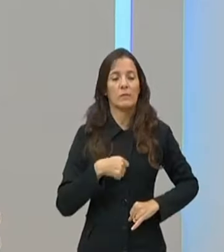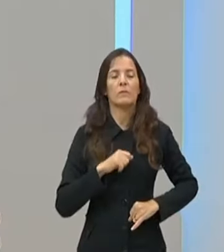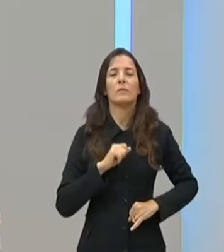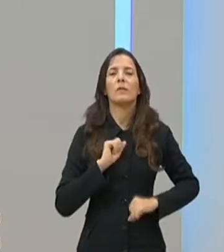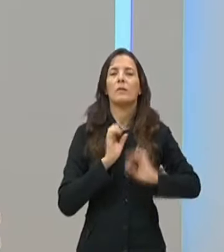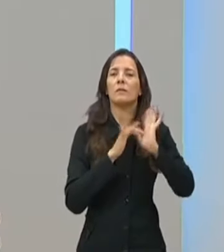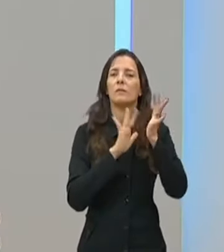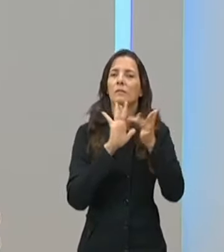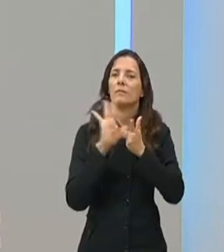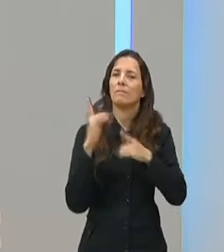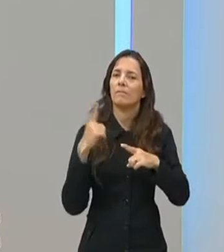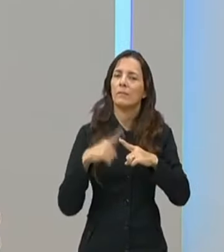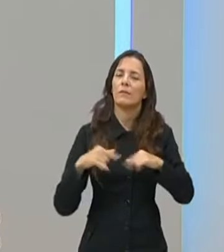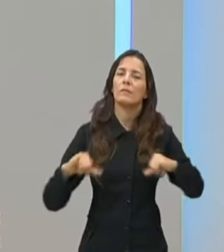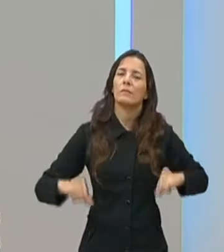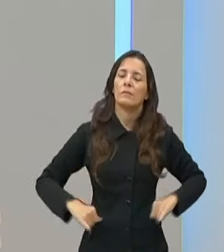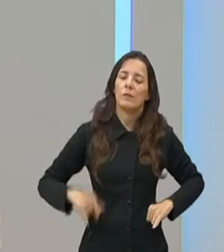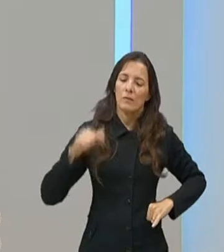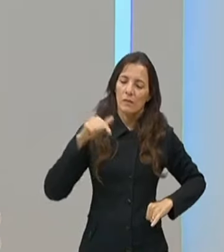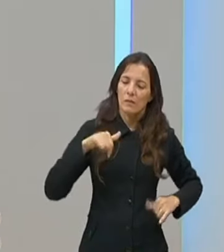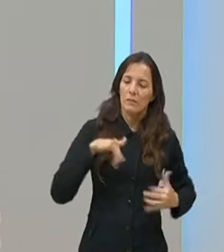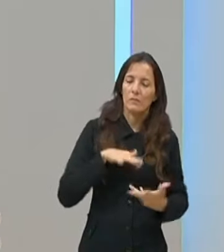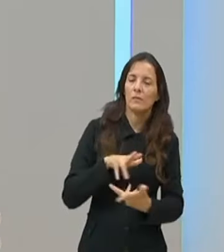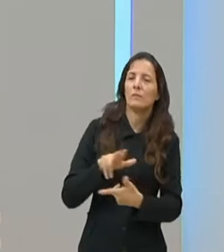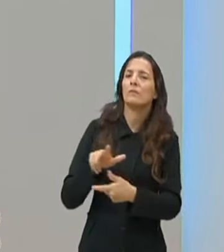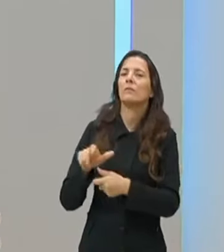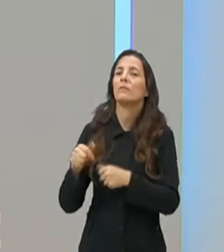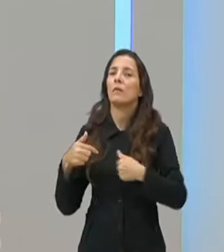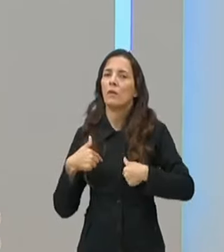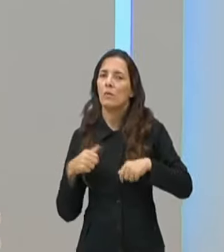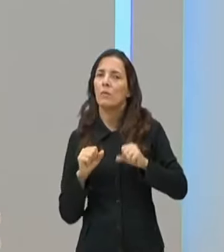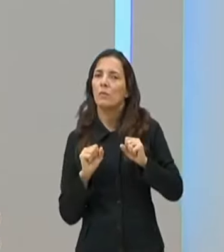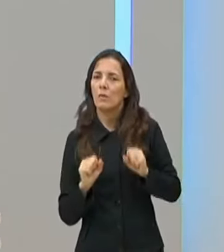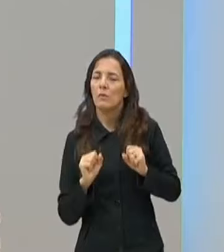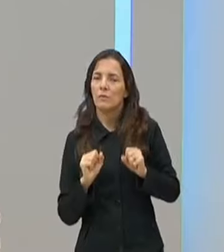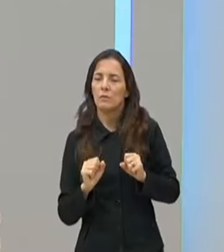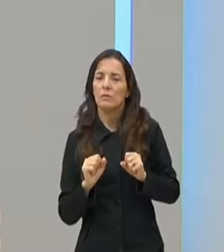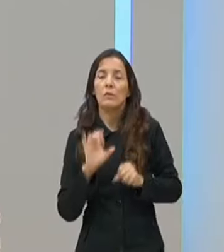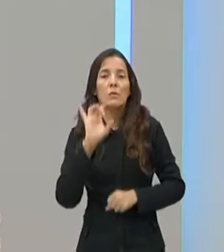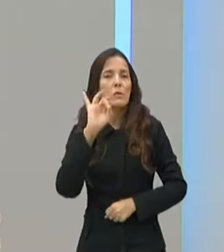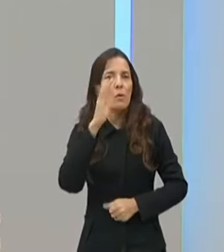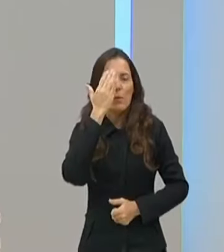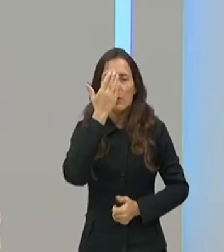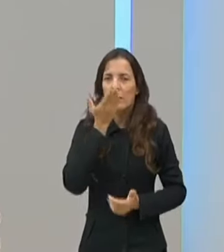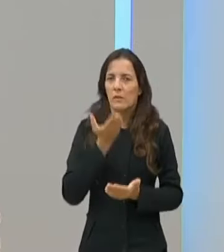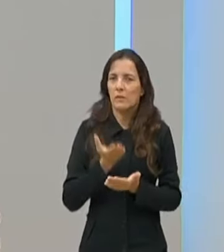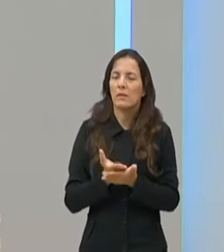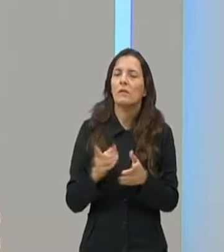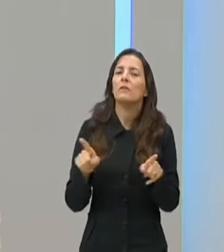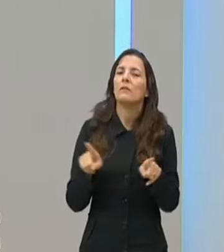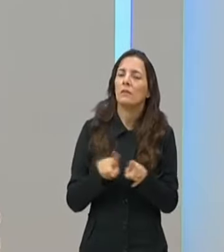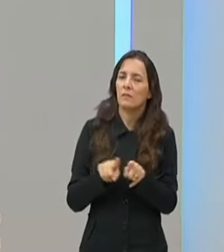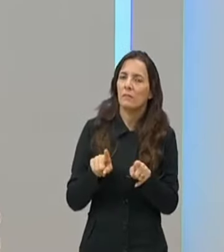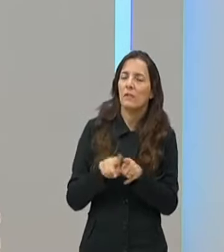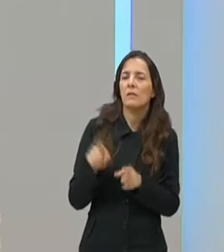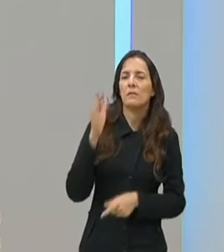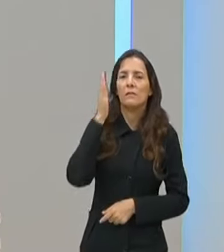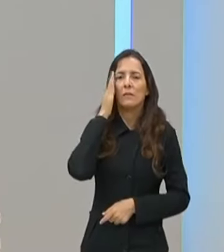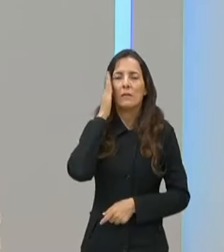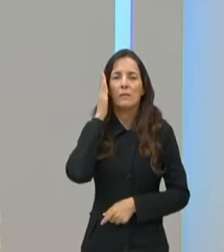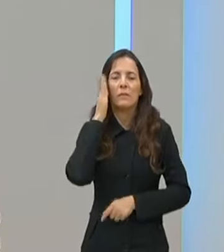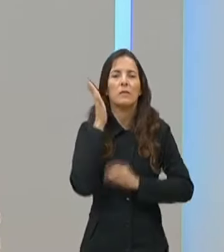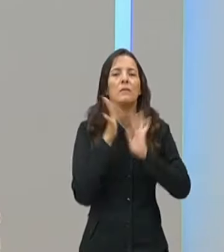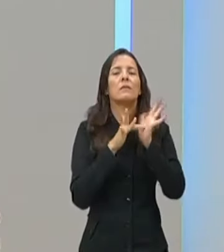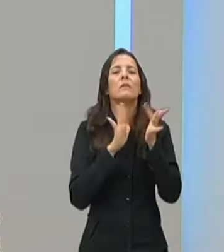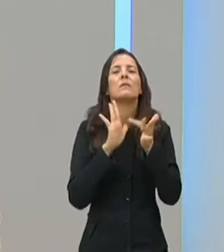aos sofrimentos desta vida, mas há um capítulo que é muito lido, principalmente nos